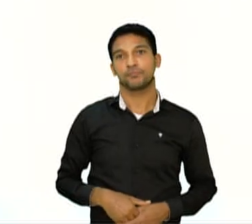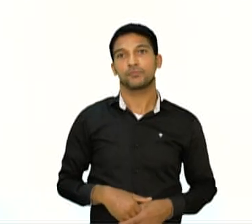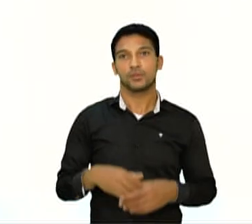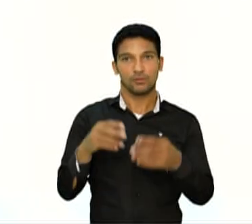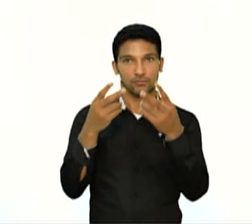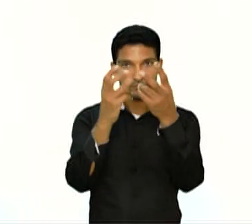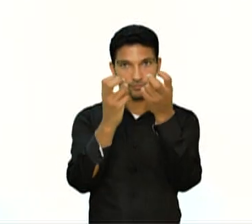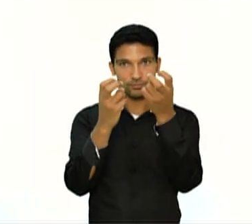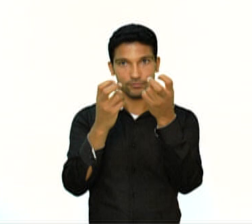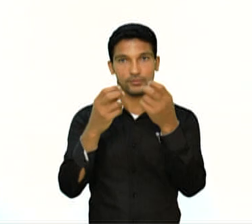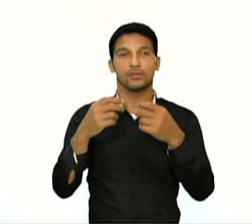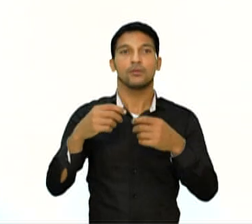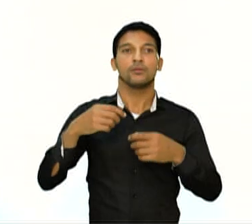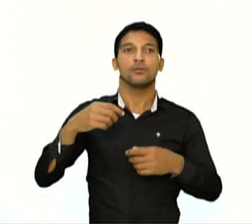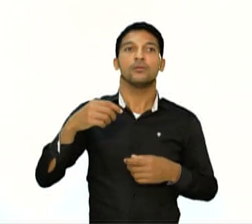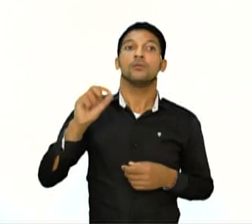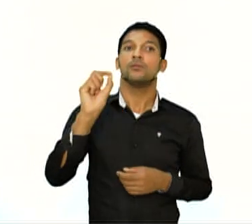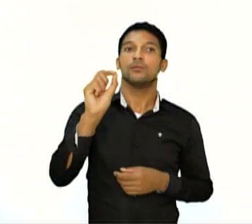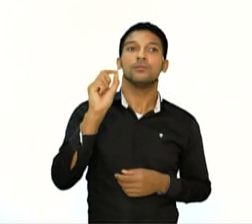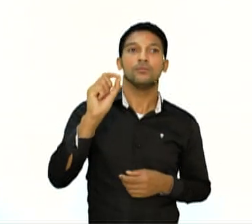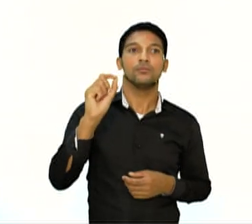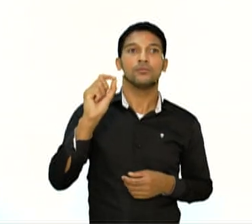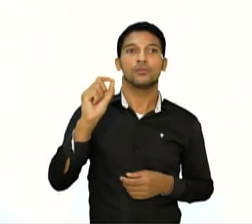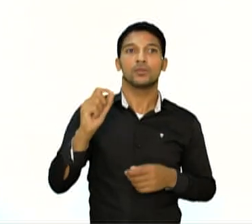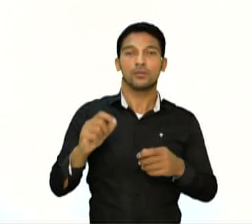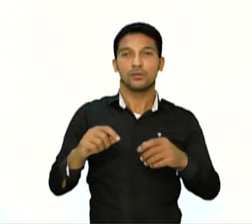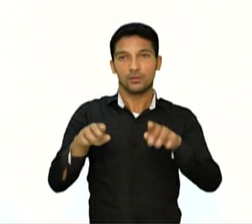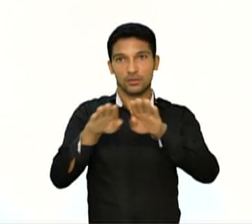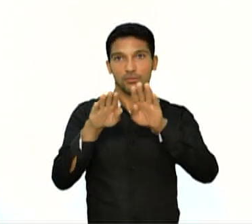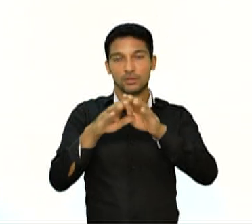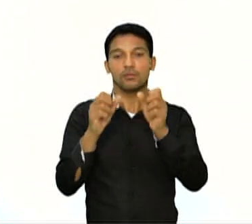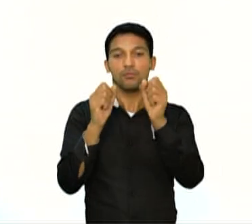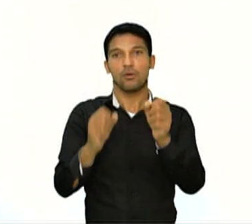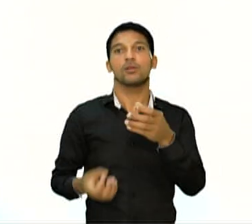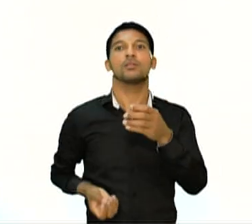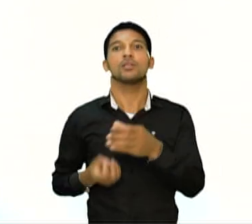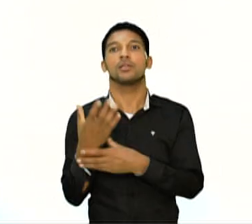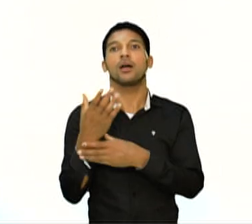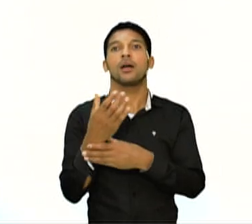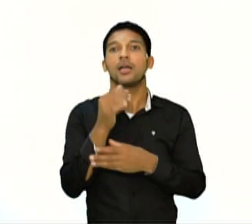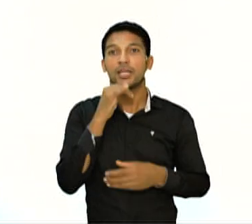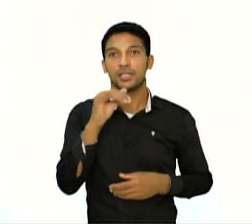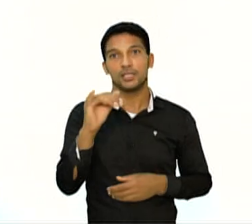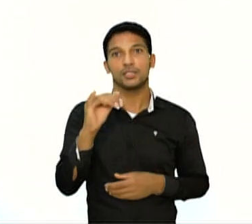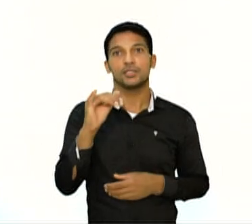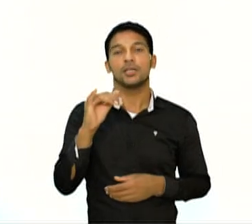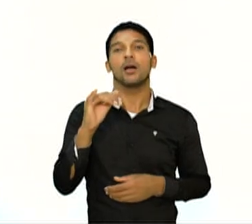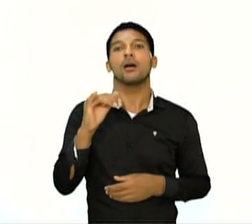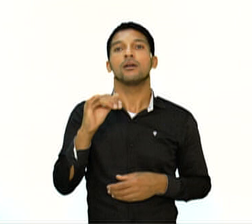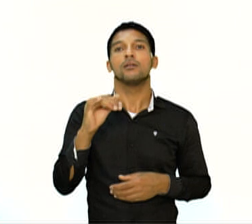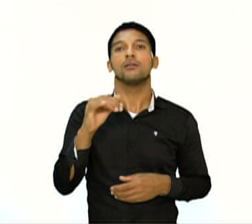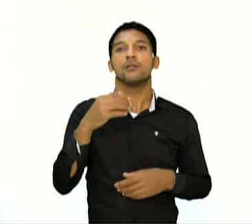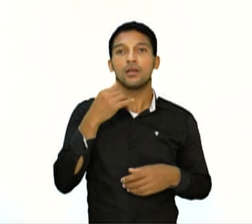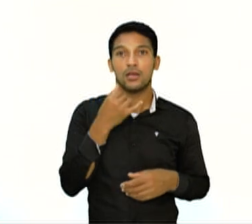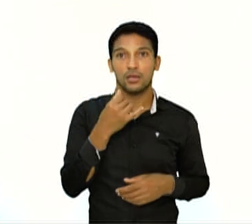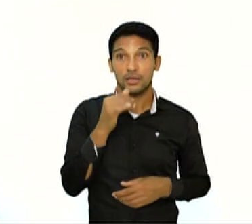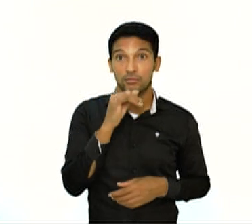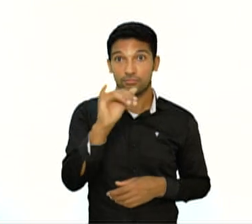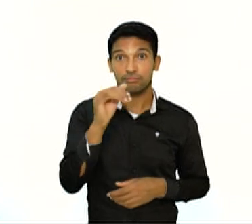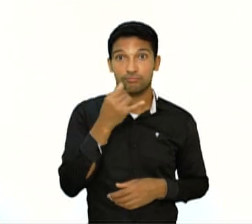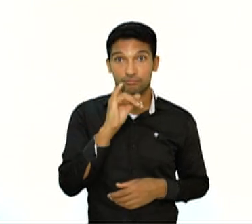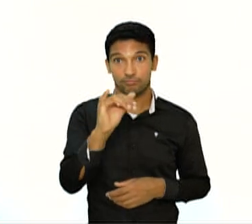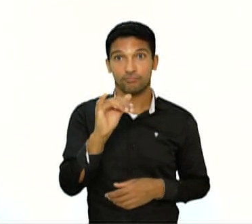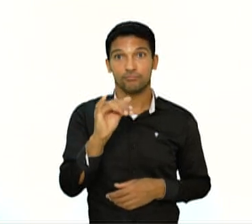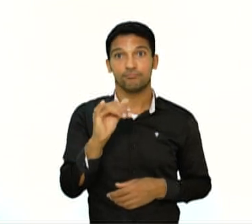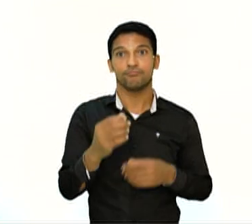deve observar que também se pode produzir energia elétrica nessas regiões, nessas